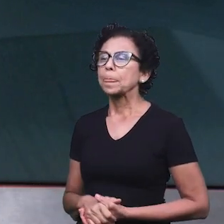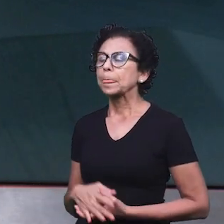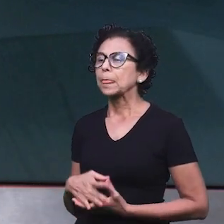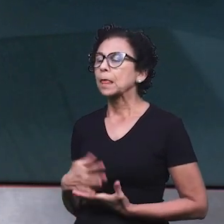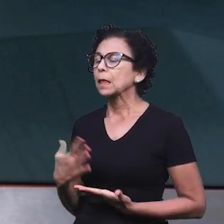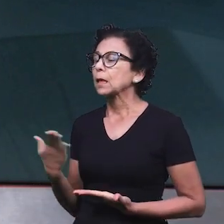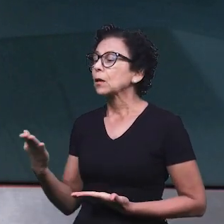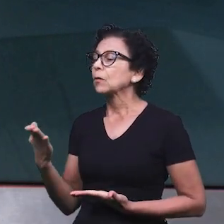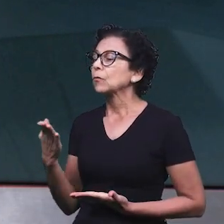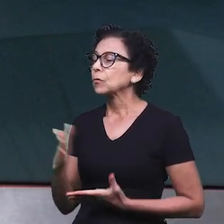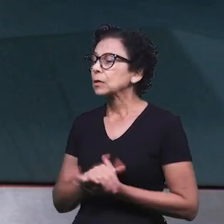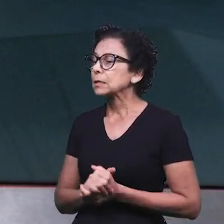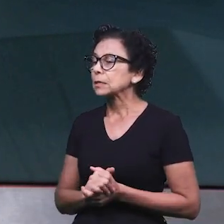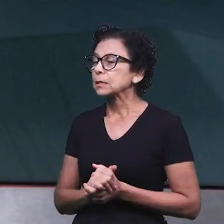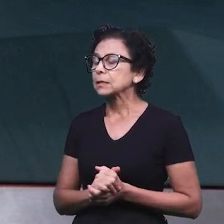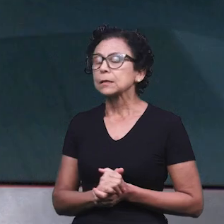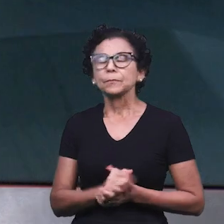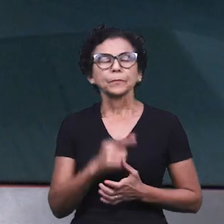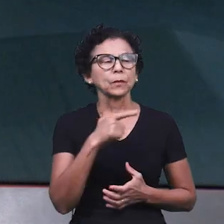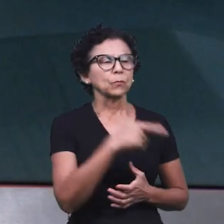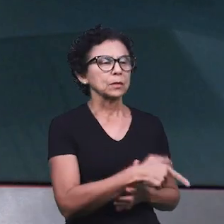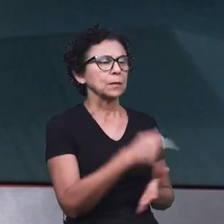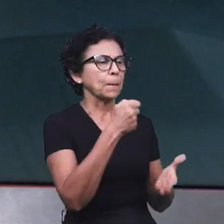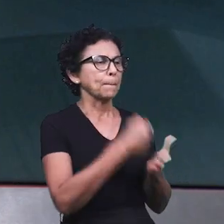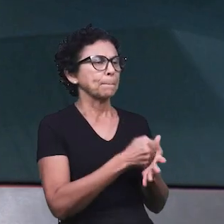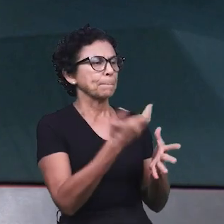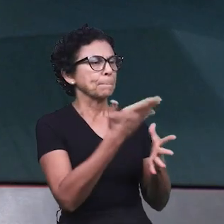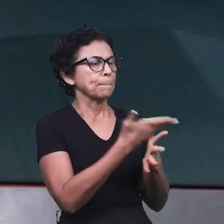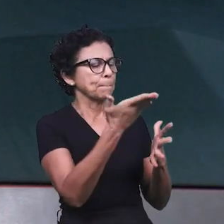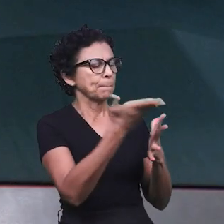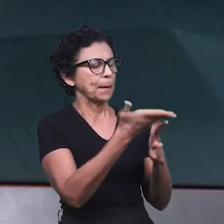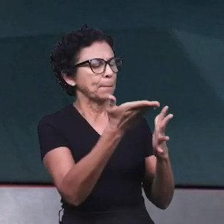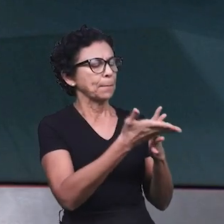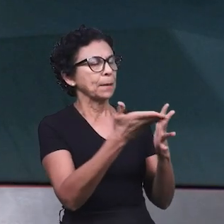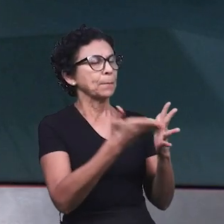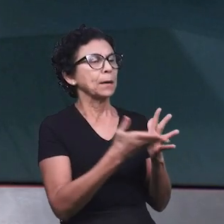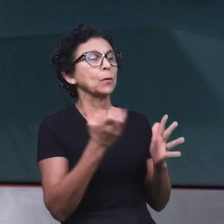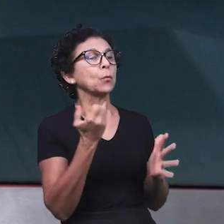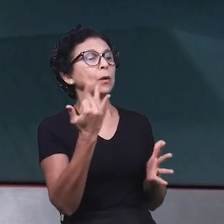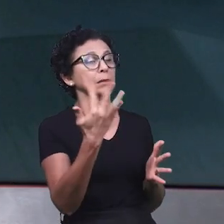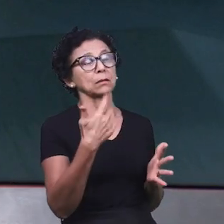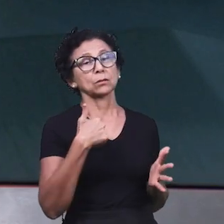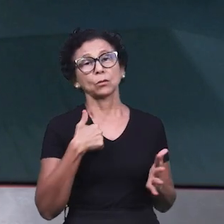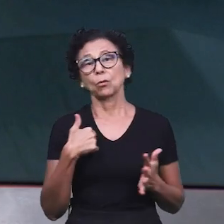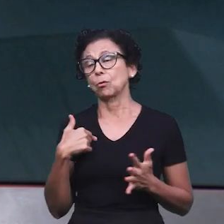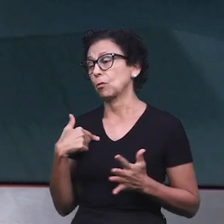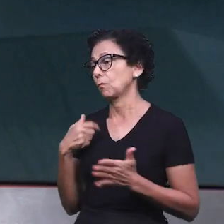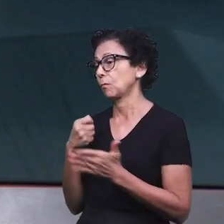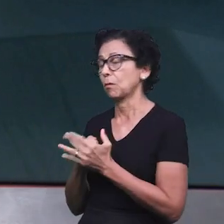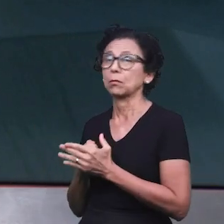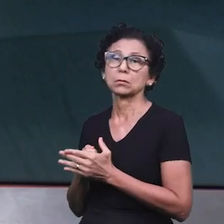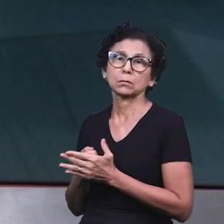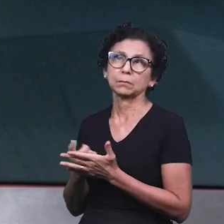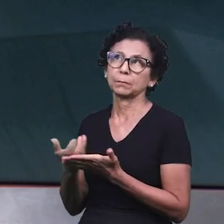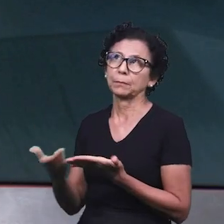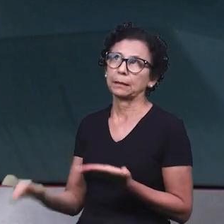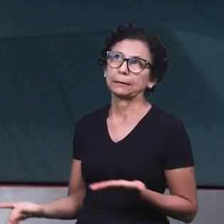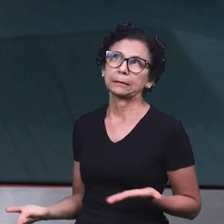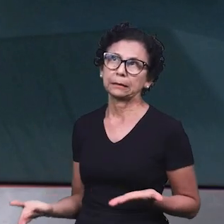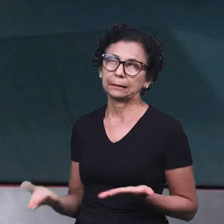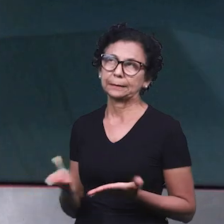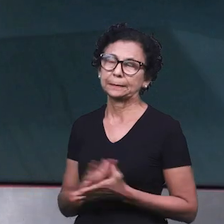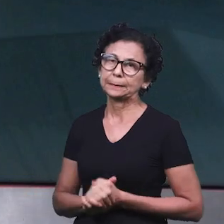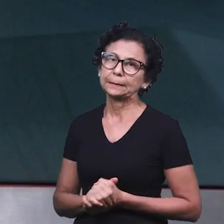quantas vezes você pode me pagar esse valor? O devedor falou assim: ó, eu